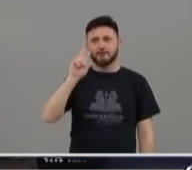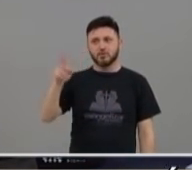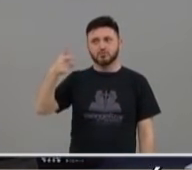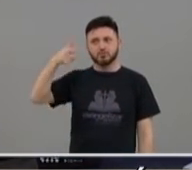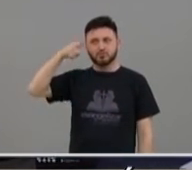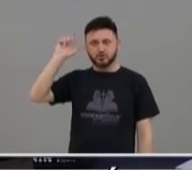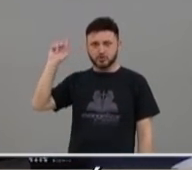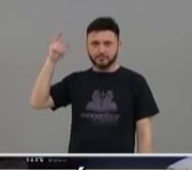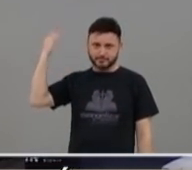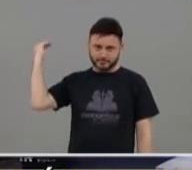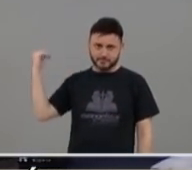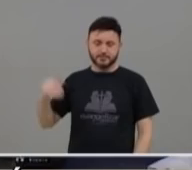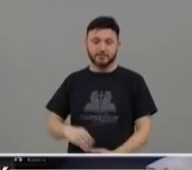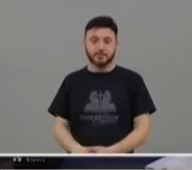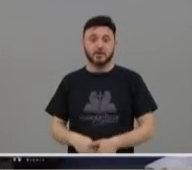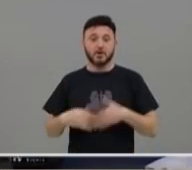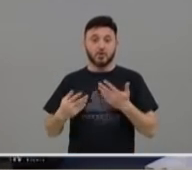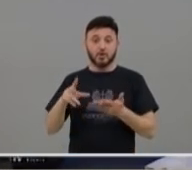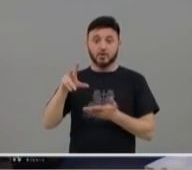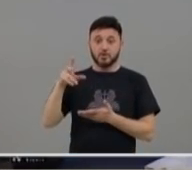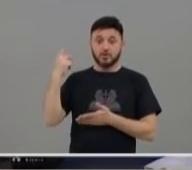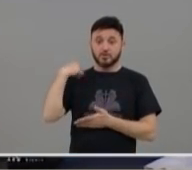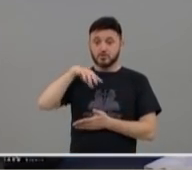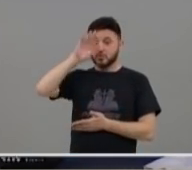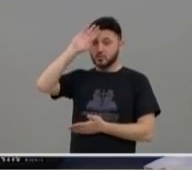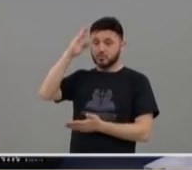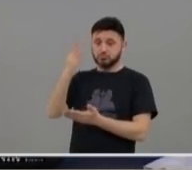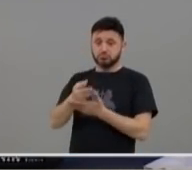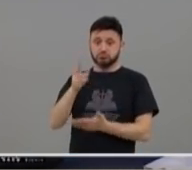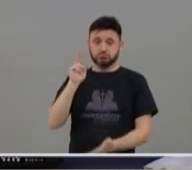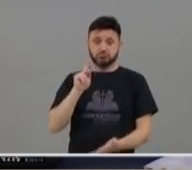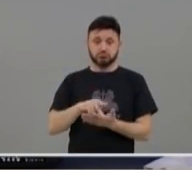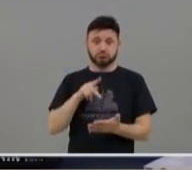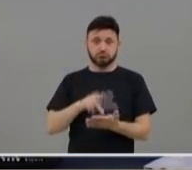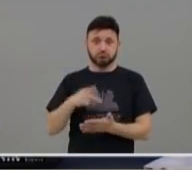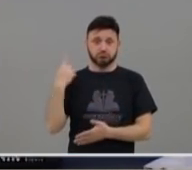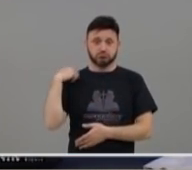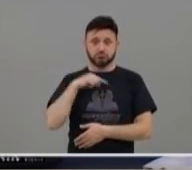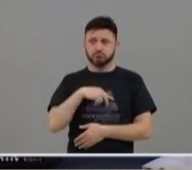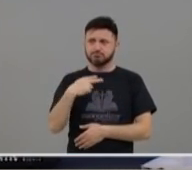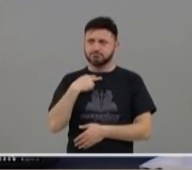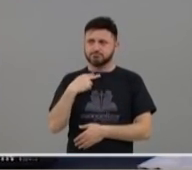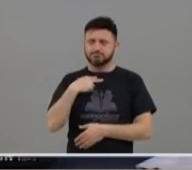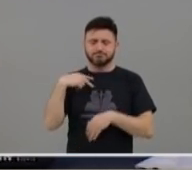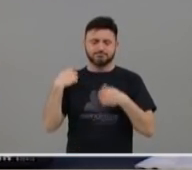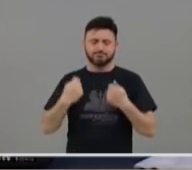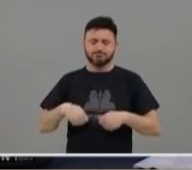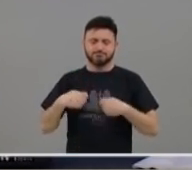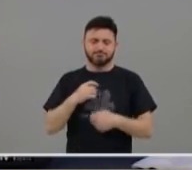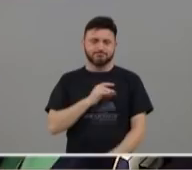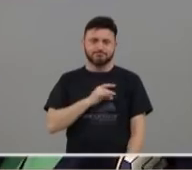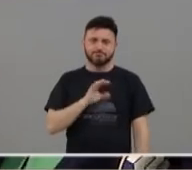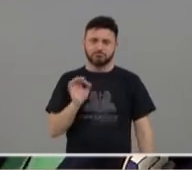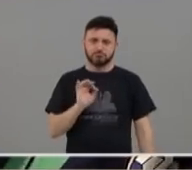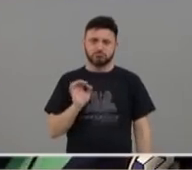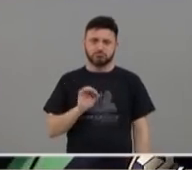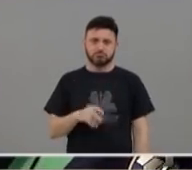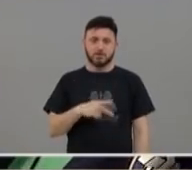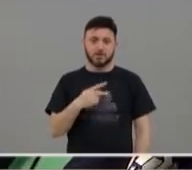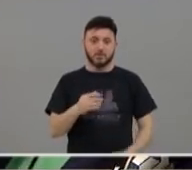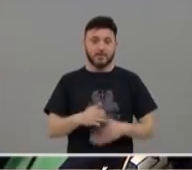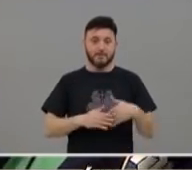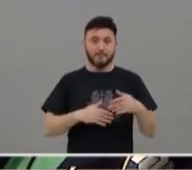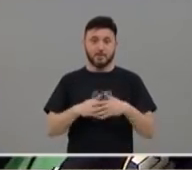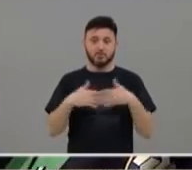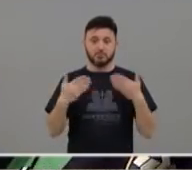assim que Deus faz. Quando eu confio de verdade, eu não preciso ter medo. Abra suas mãos assim. E você que está em